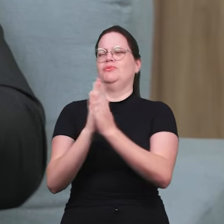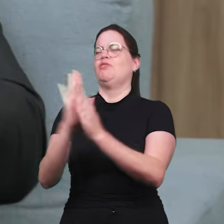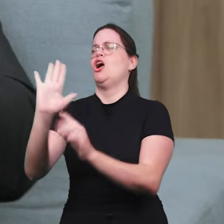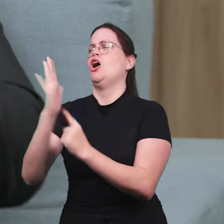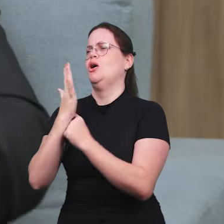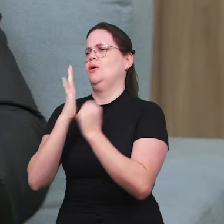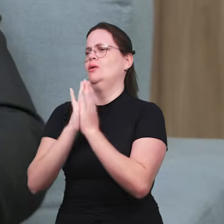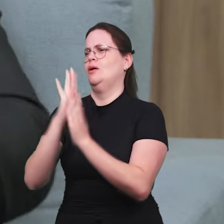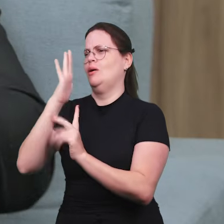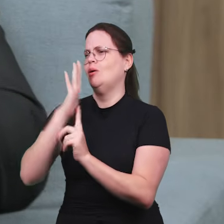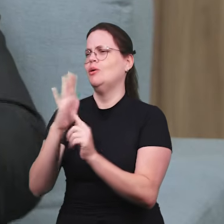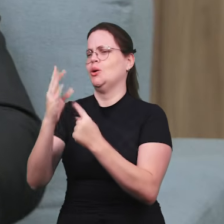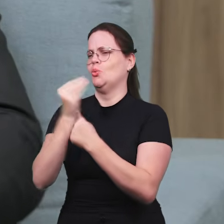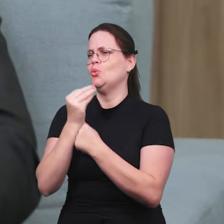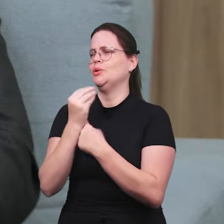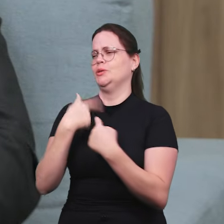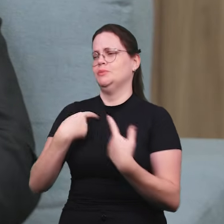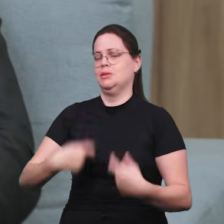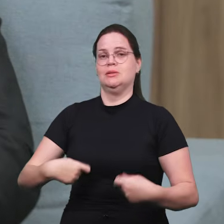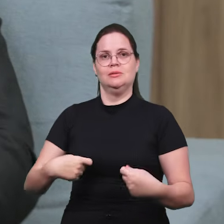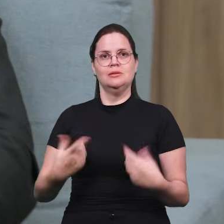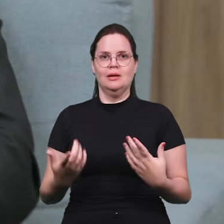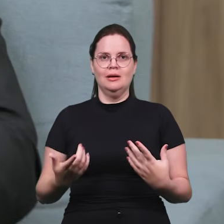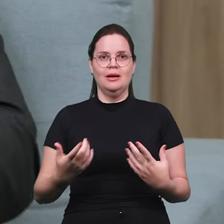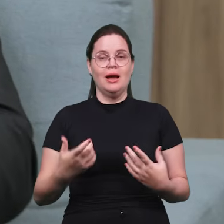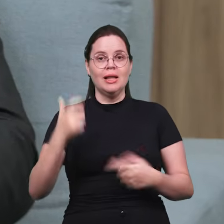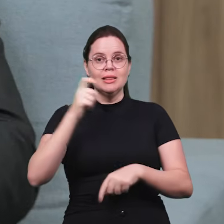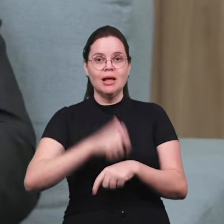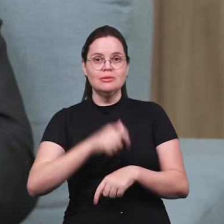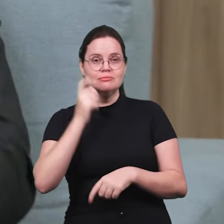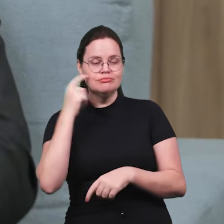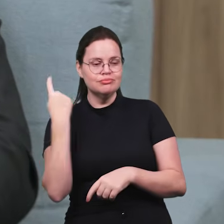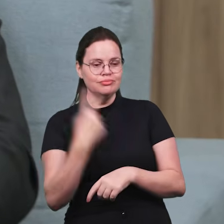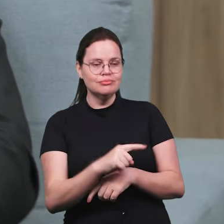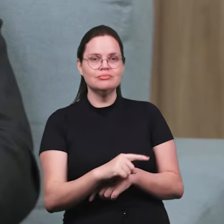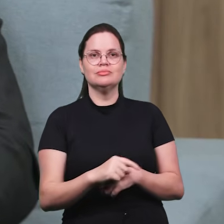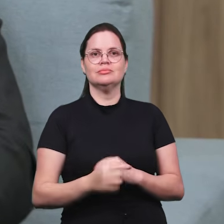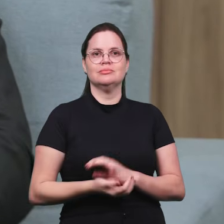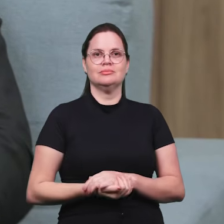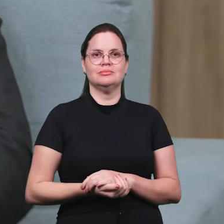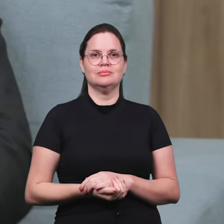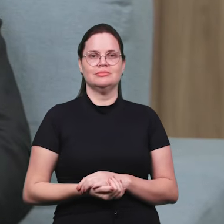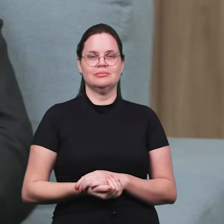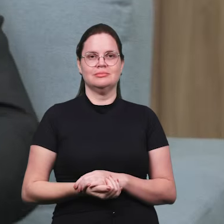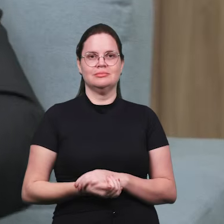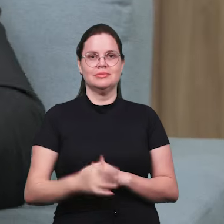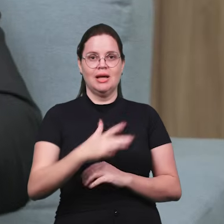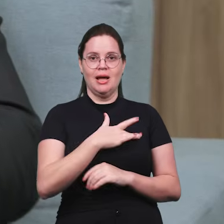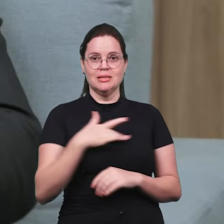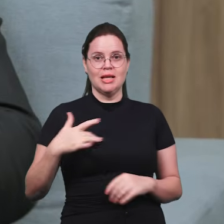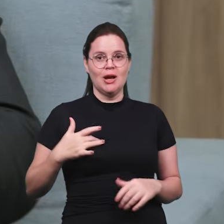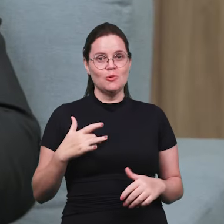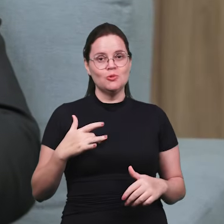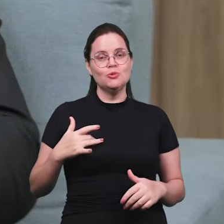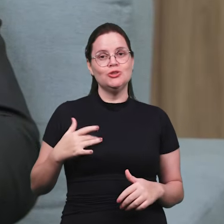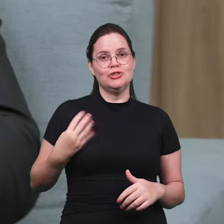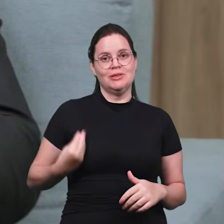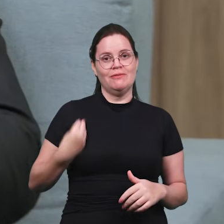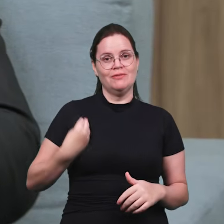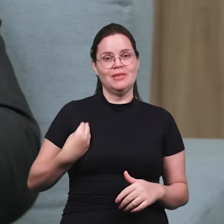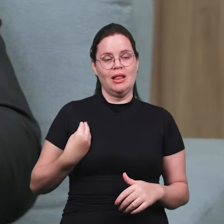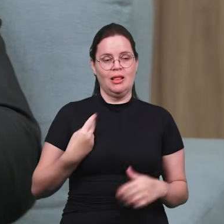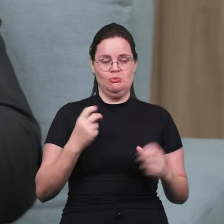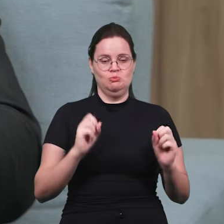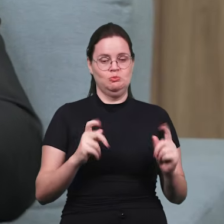mim, cuida de mim, eu preciso de um cuidado. Na verdade, quando vai ver, né, a saúde